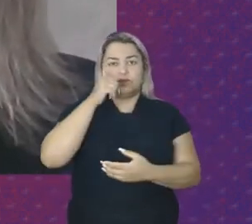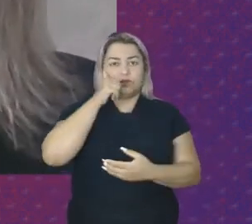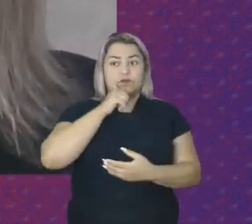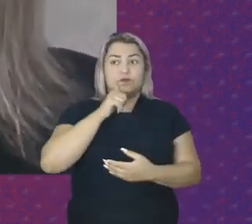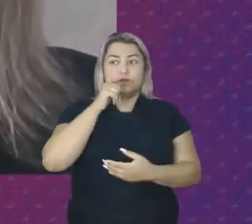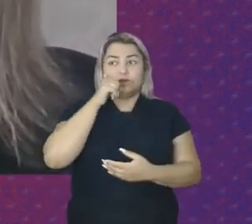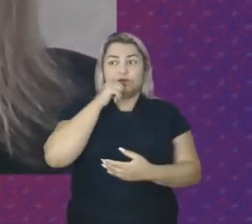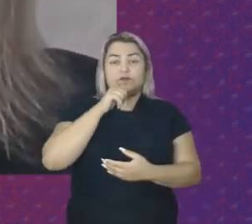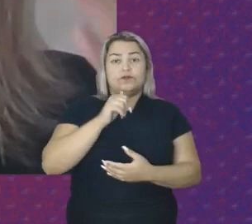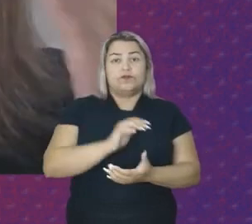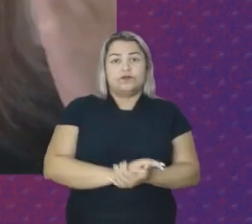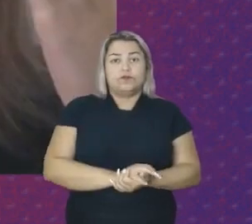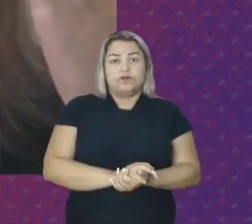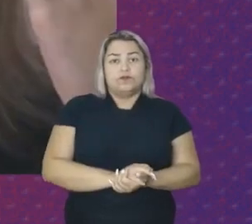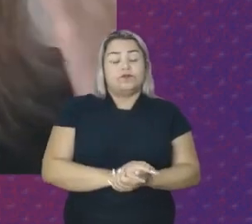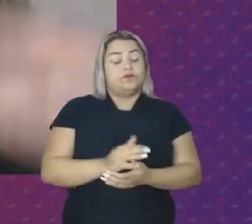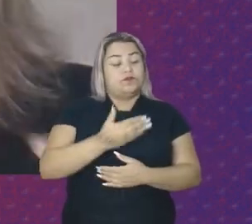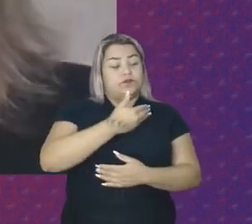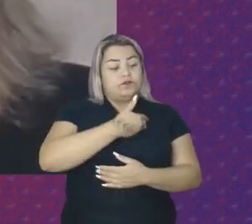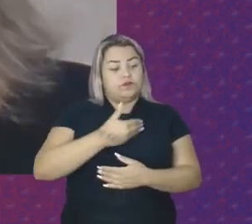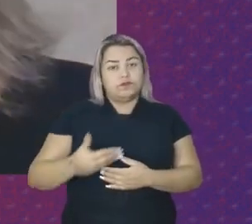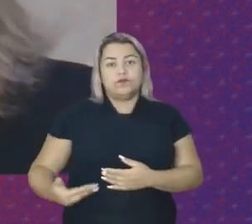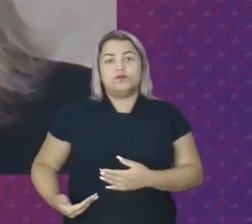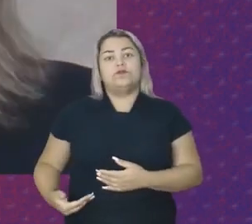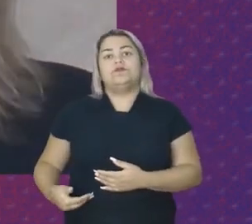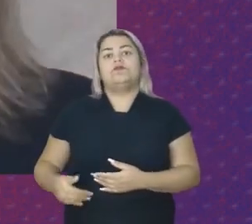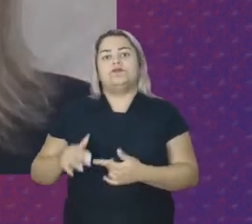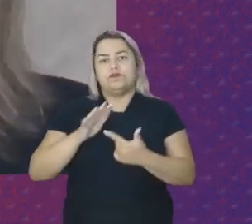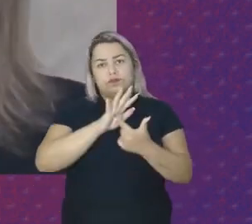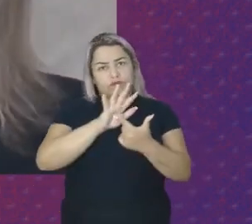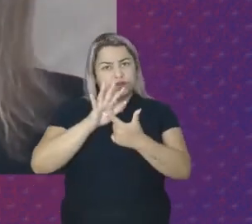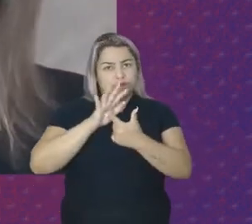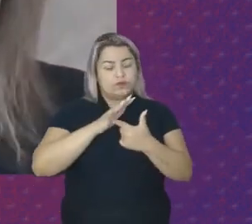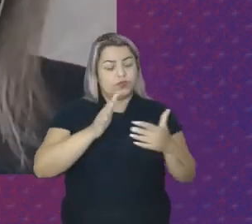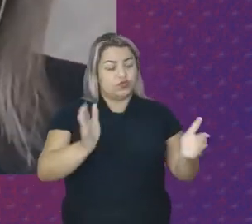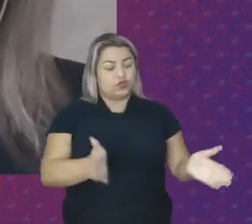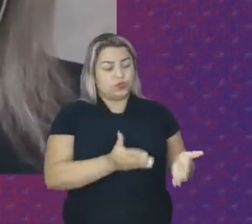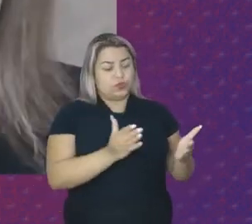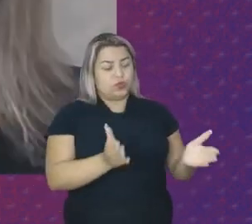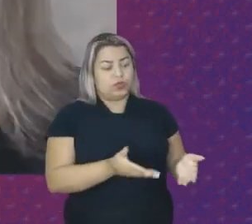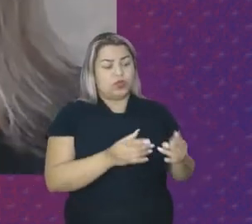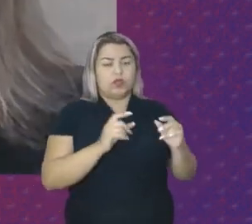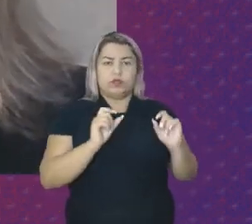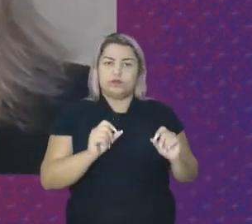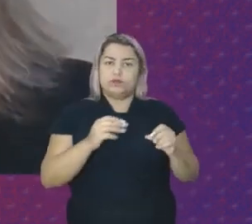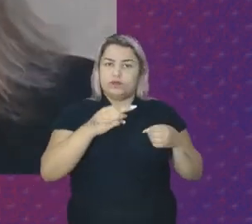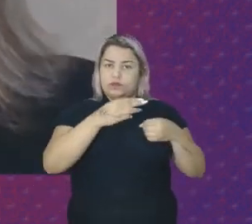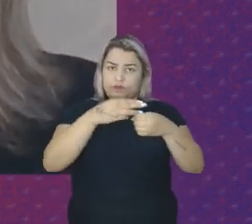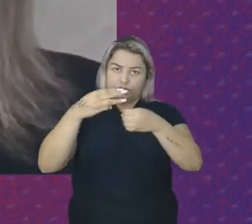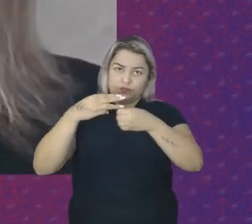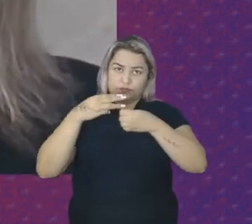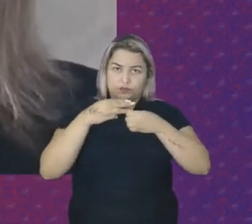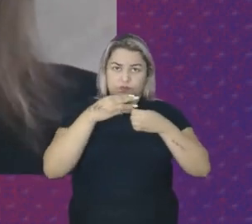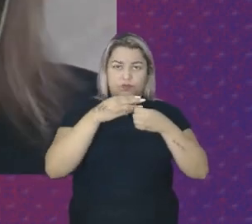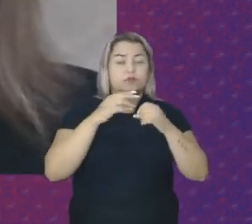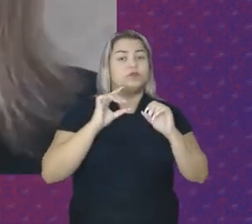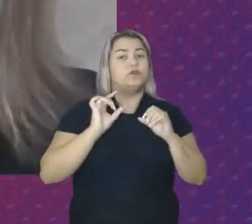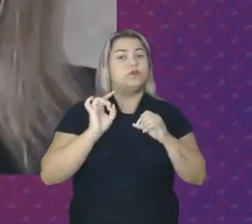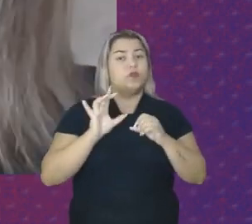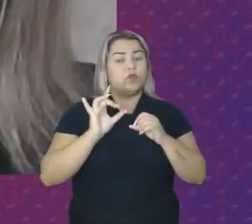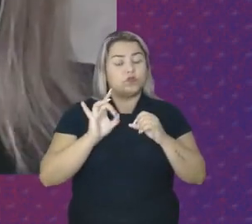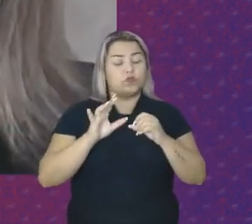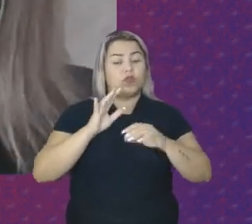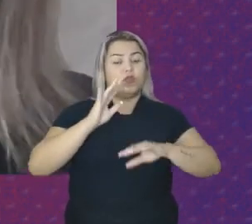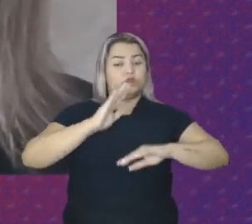vários editais do governo federal foram lançados que estimulavam os municípios não só a